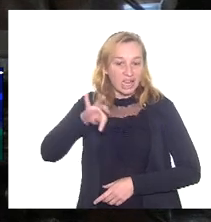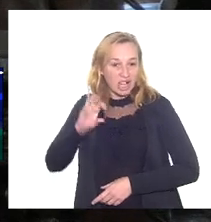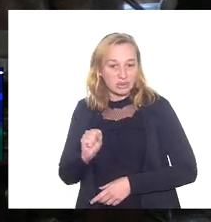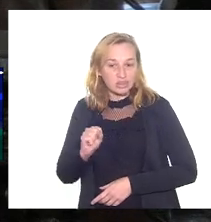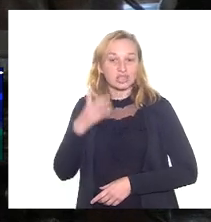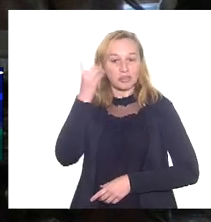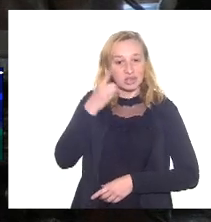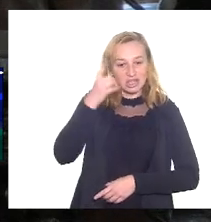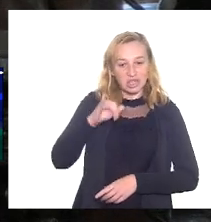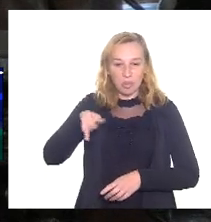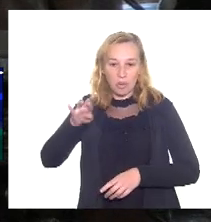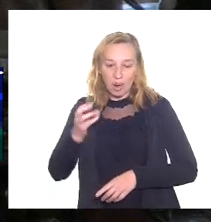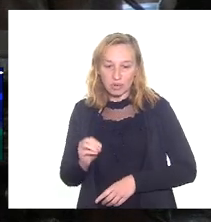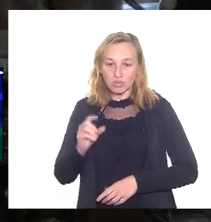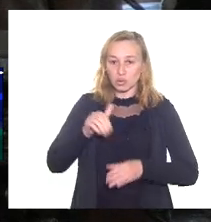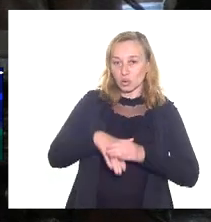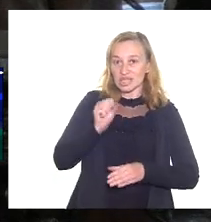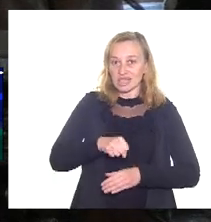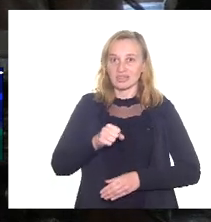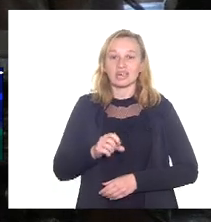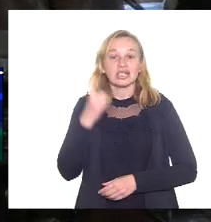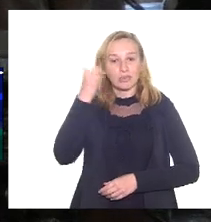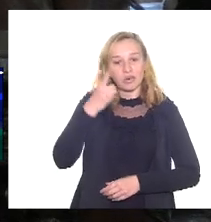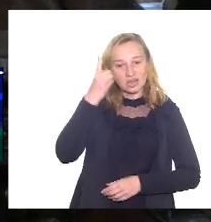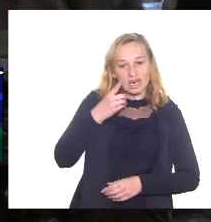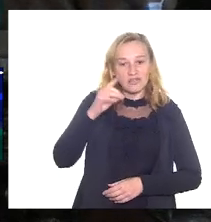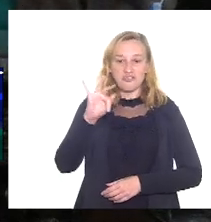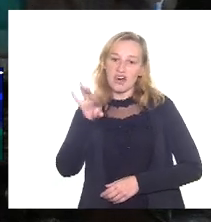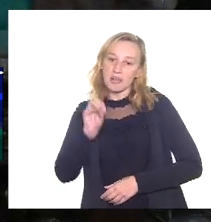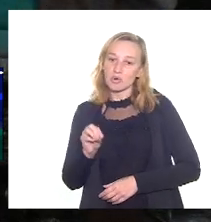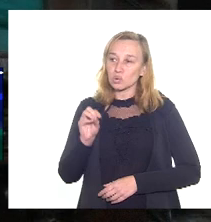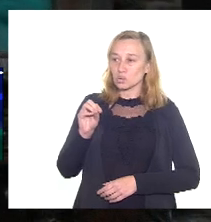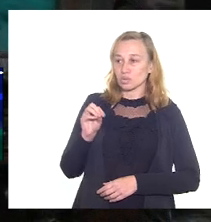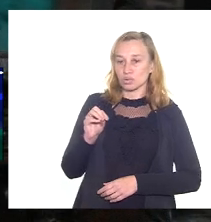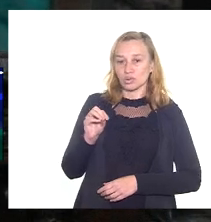Deputado Delegado Carlos Augusto. Deputado Doutor Deodalto votou sim.